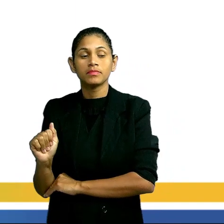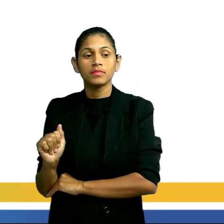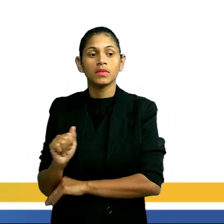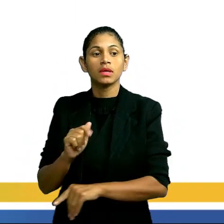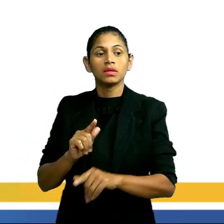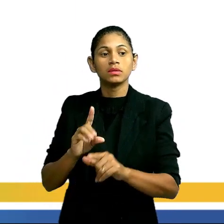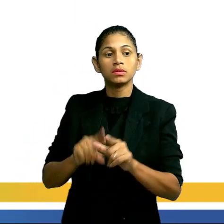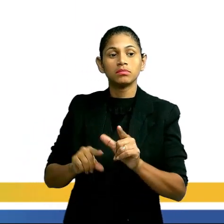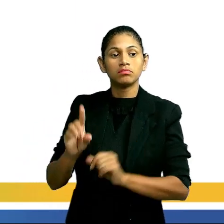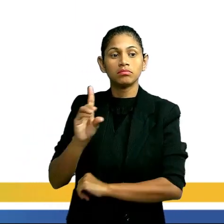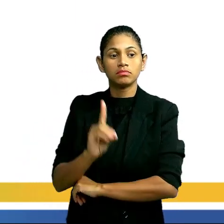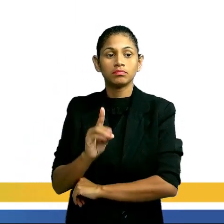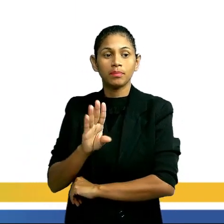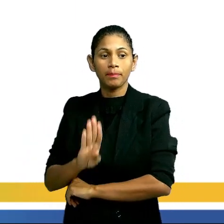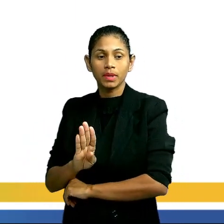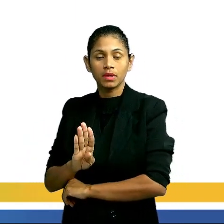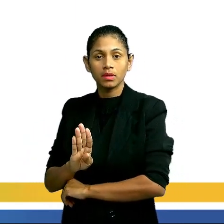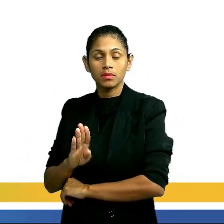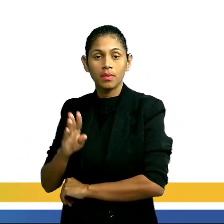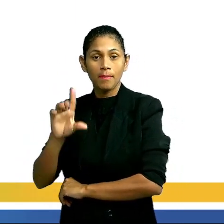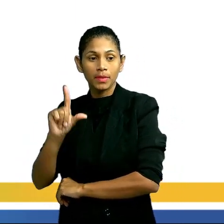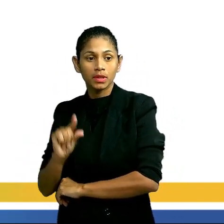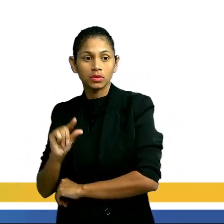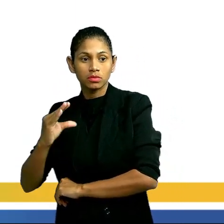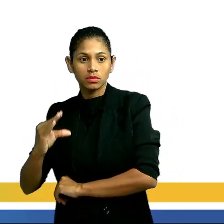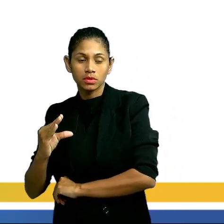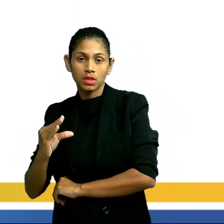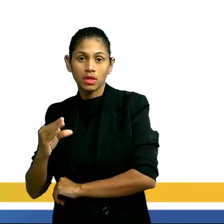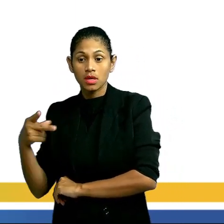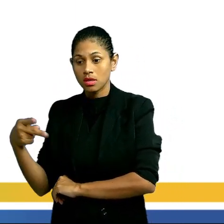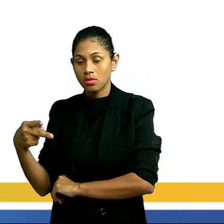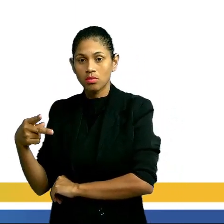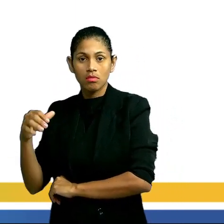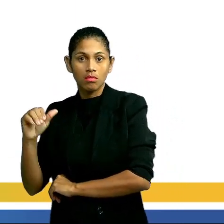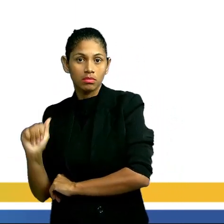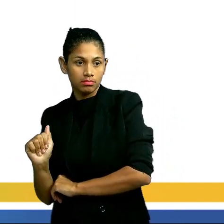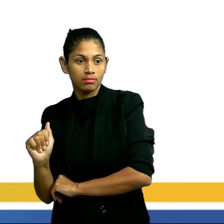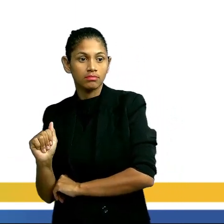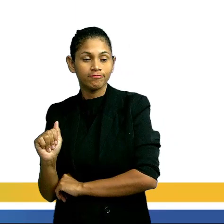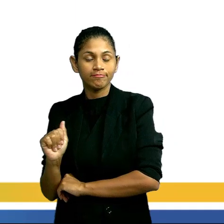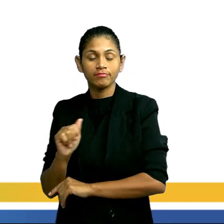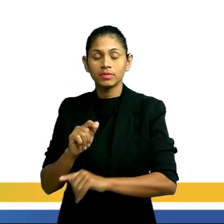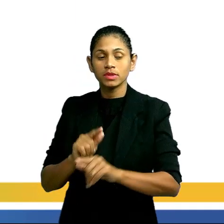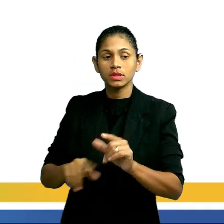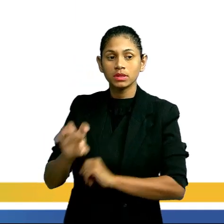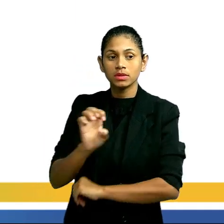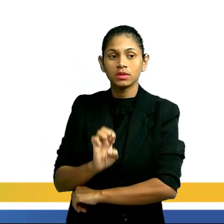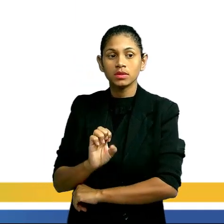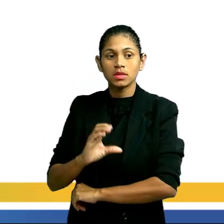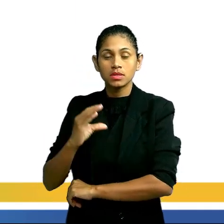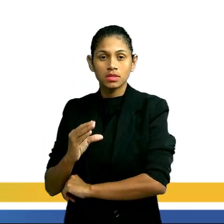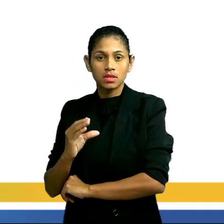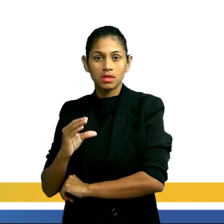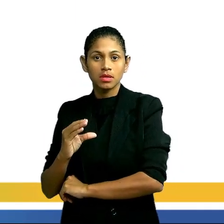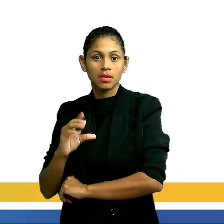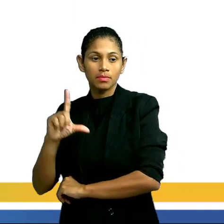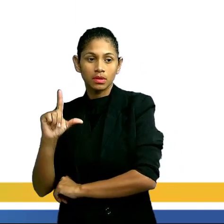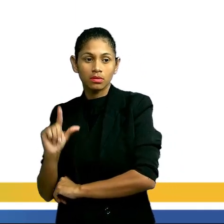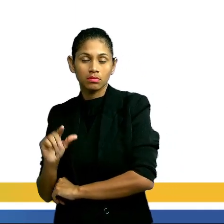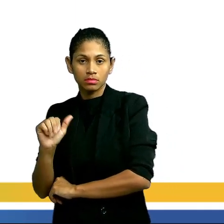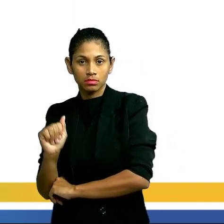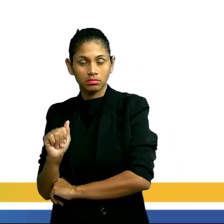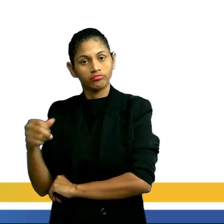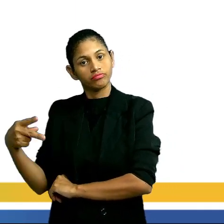D, B é menor que C igual a A. E a alternativa E, C é menor que A e A é igual